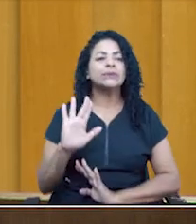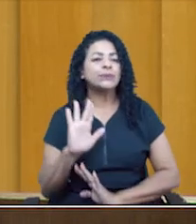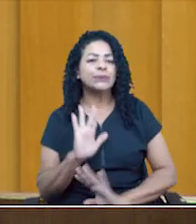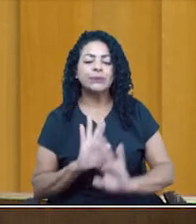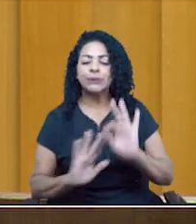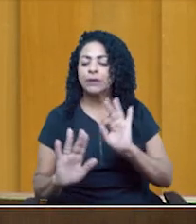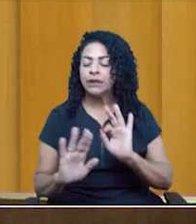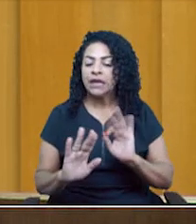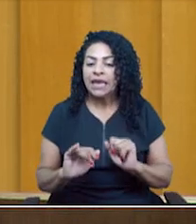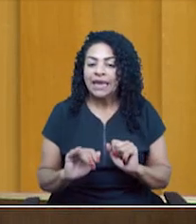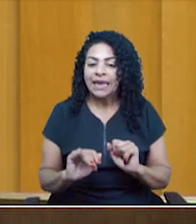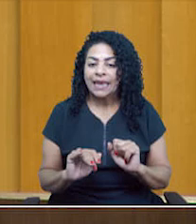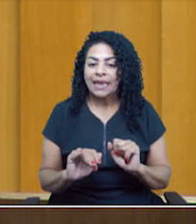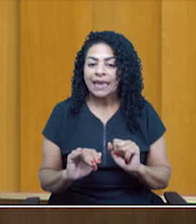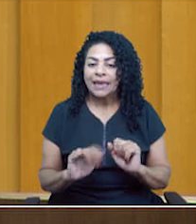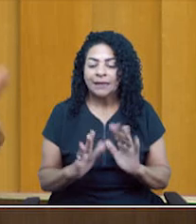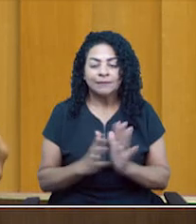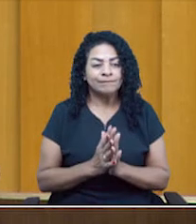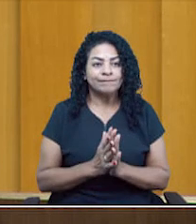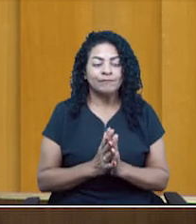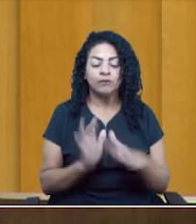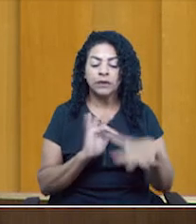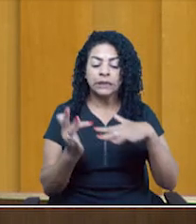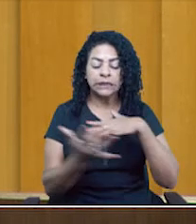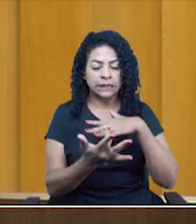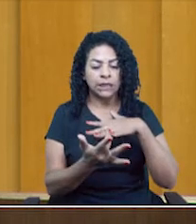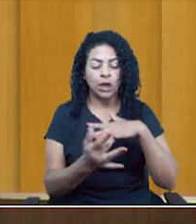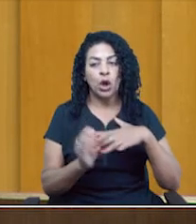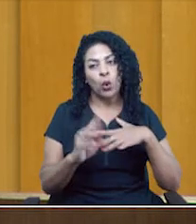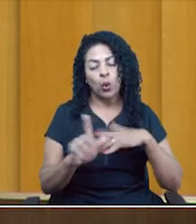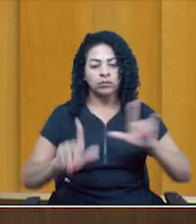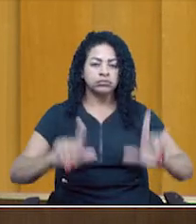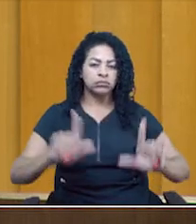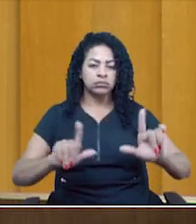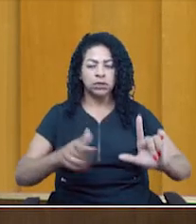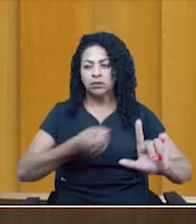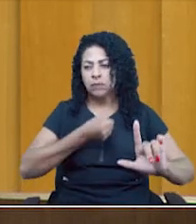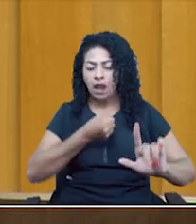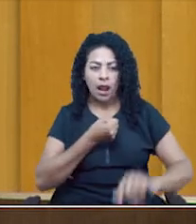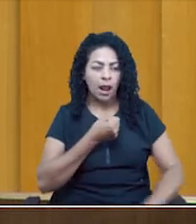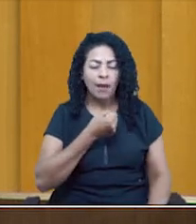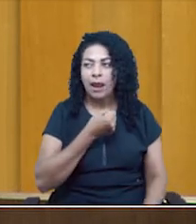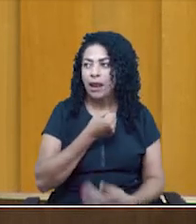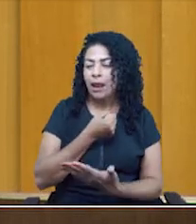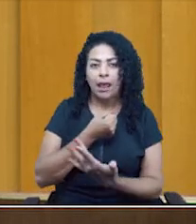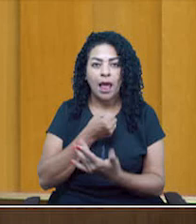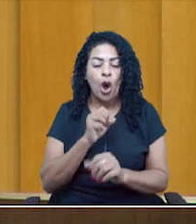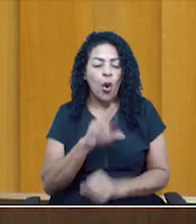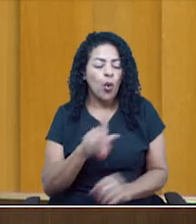pejorativamente numa rede social, ou num canal de televisão, ou num canal de rádio, num veículo de